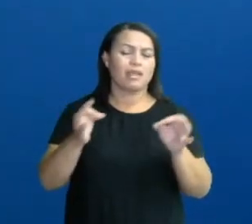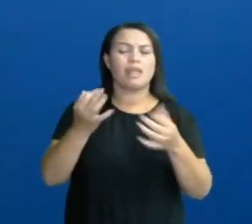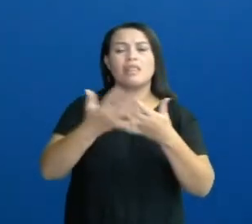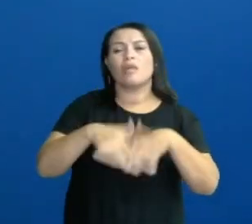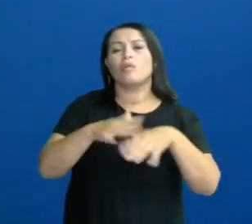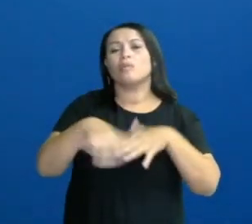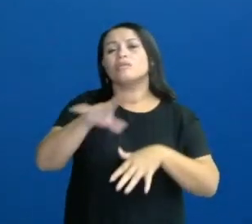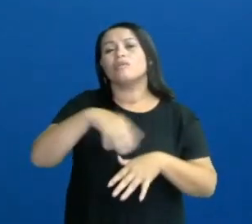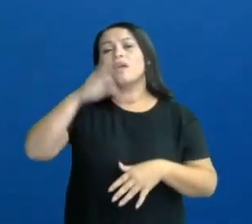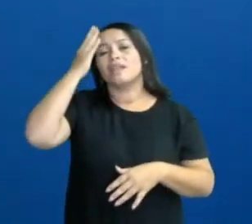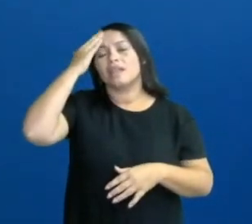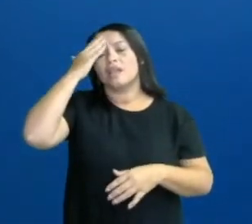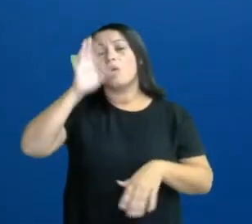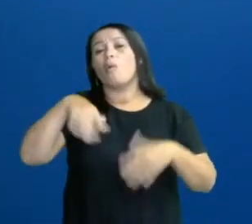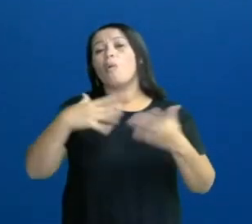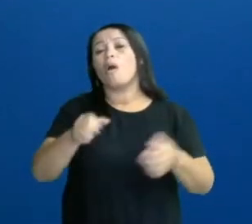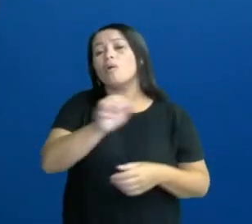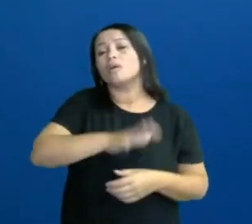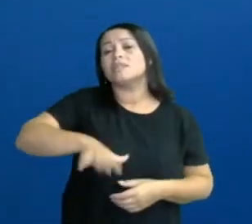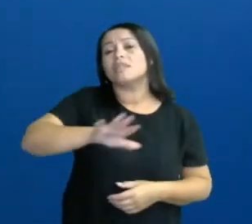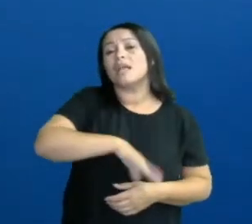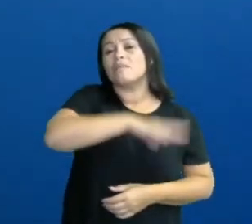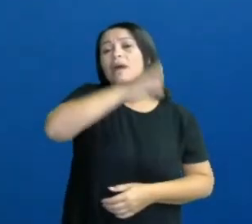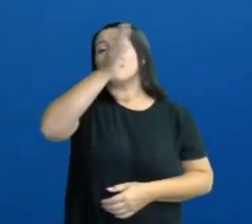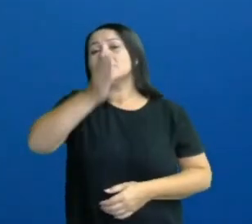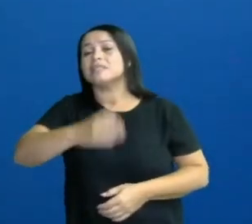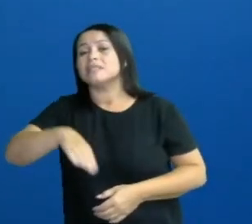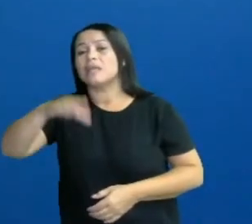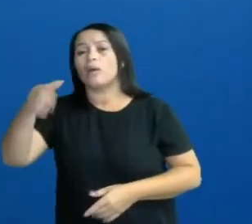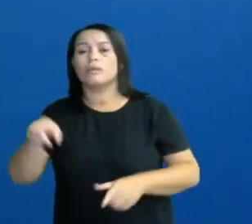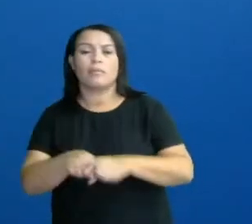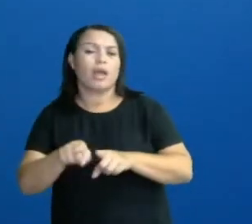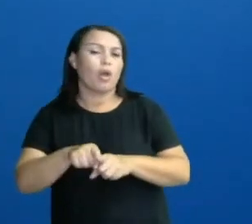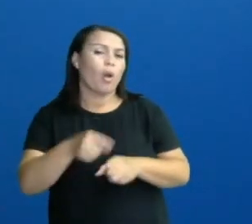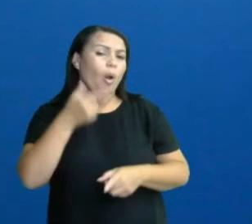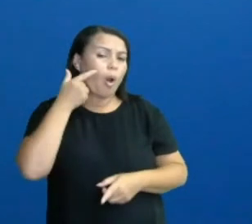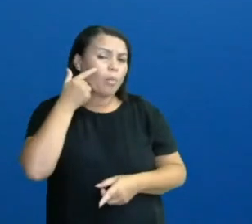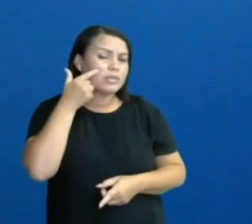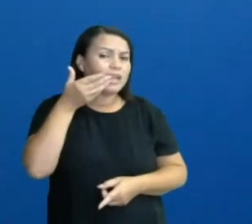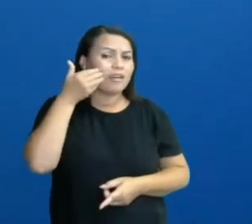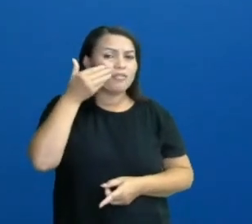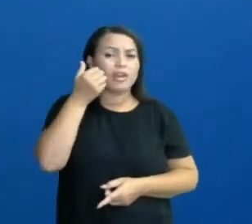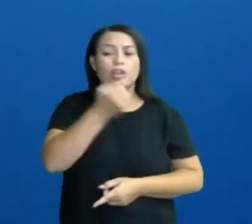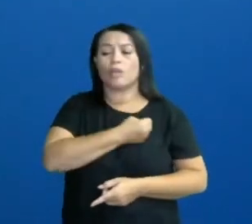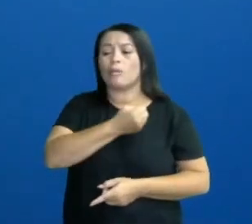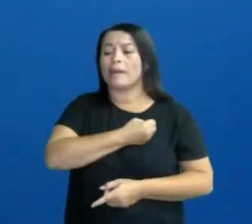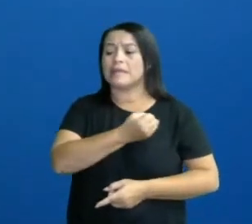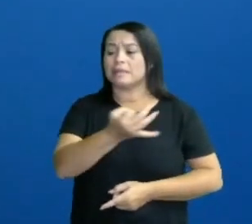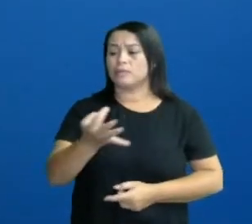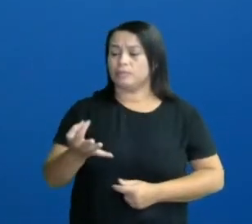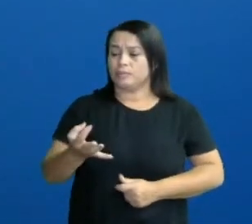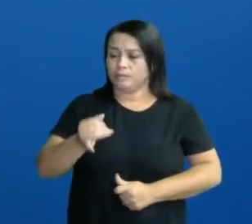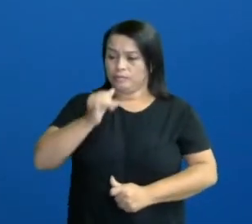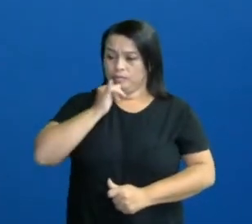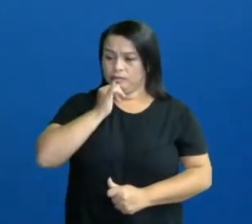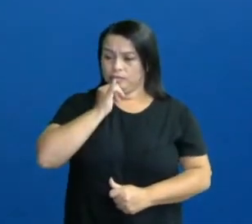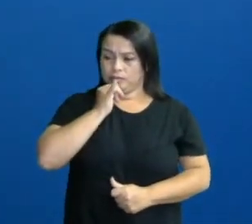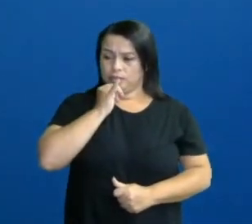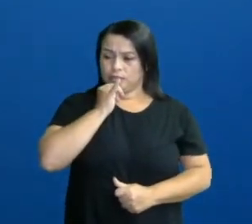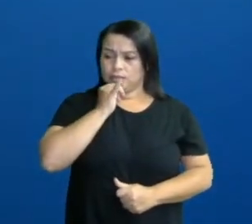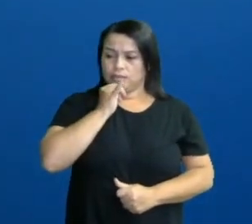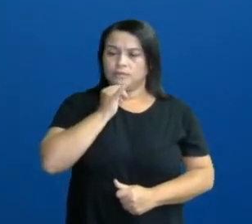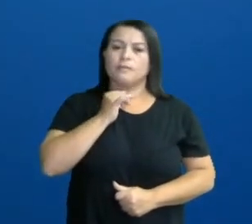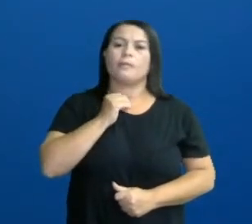entender quais são as áreas mais altas, quais são as áreas mais baixas, observando exatamente a numeração que tem aqui, ó. Por exemplo, nessa área aqui